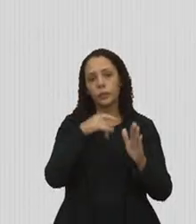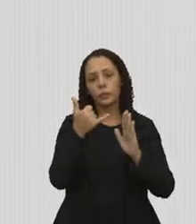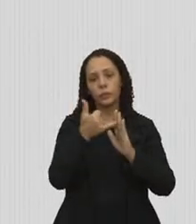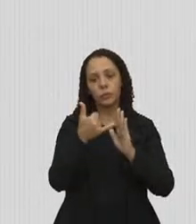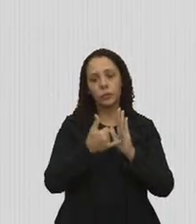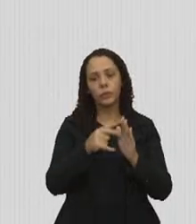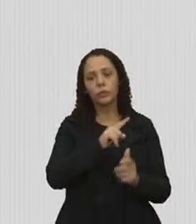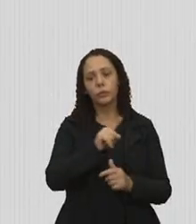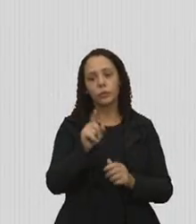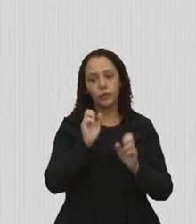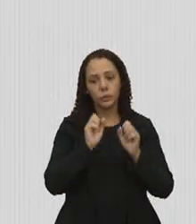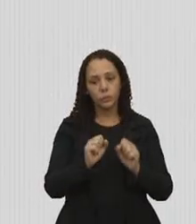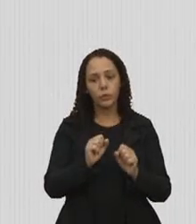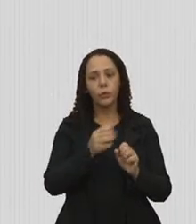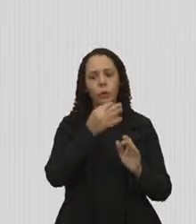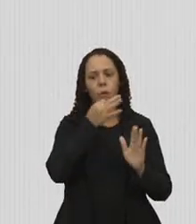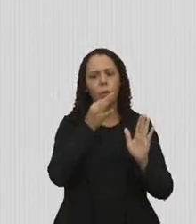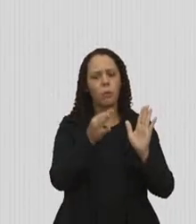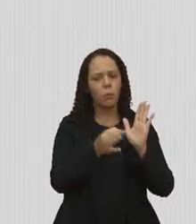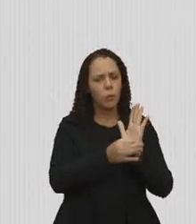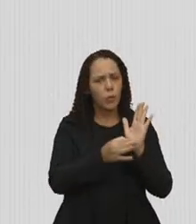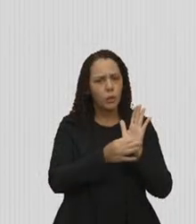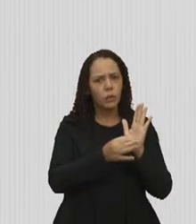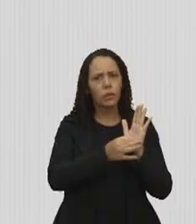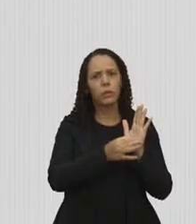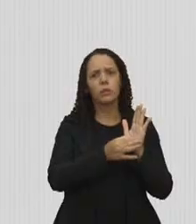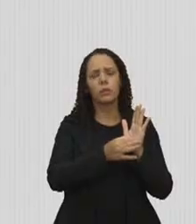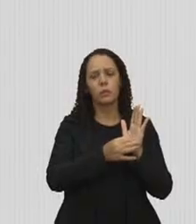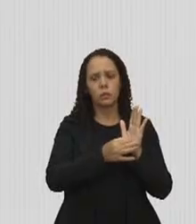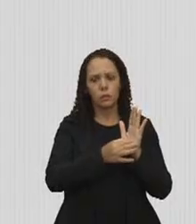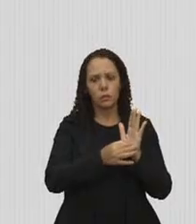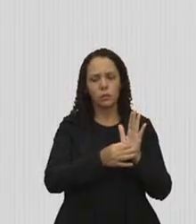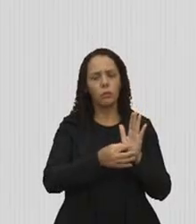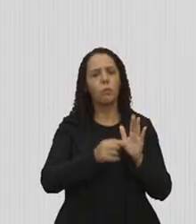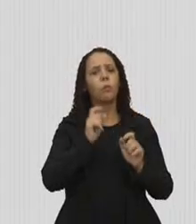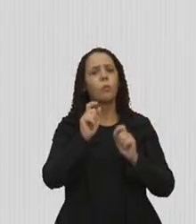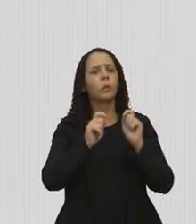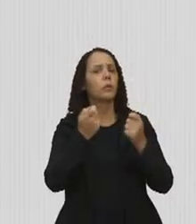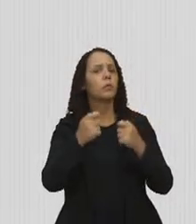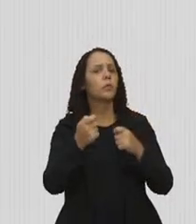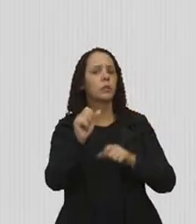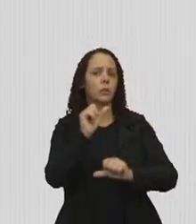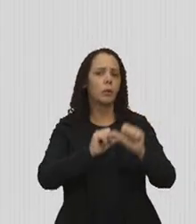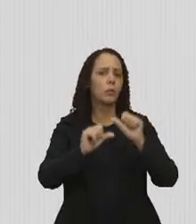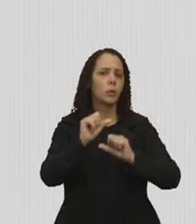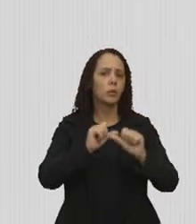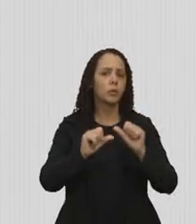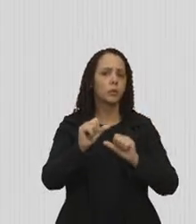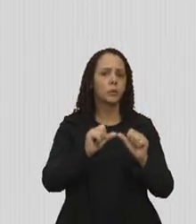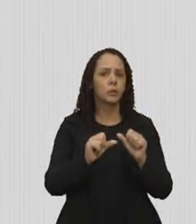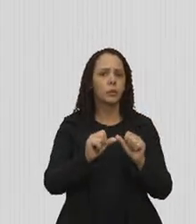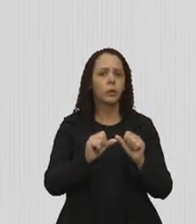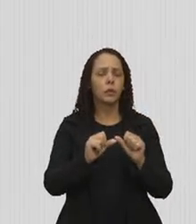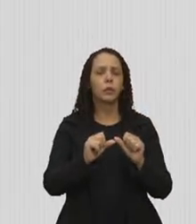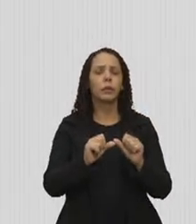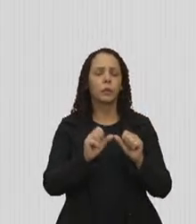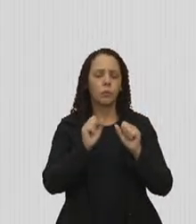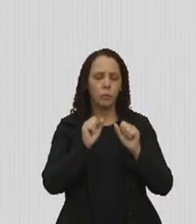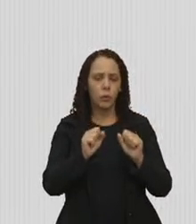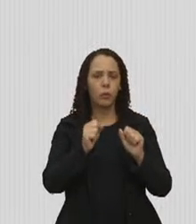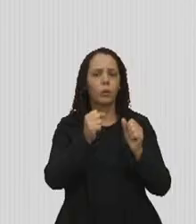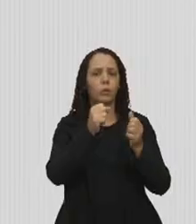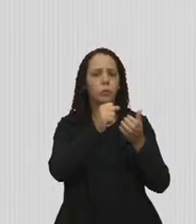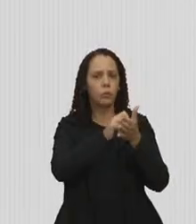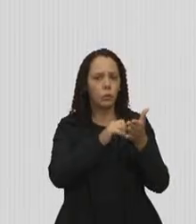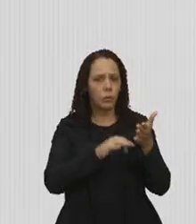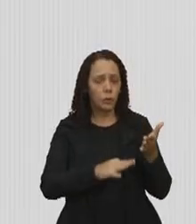e lá vocês podem dar suas sugestões e dar suas necessidades de mudança, o que vocês querem mudar, o que vocês não querem mudar, dar as suas opiniões com relação